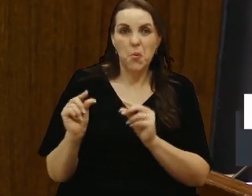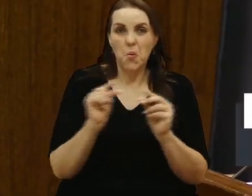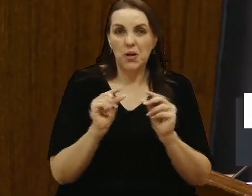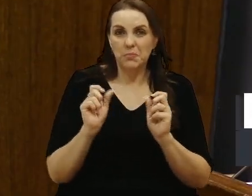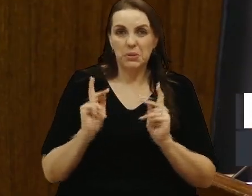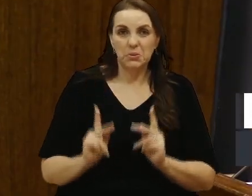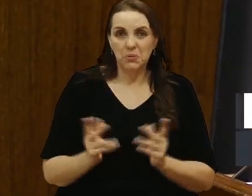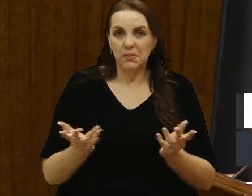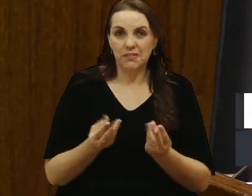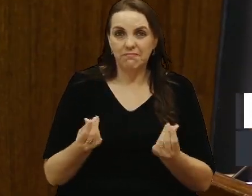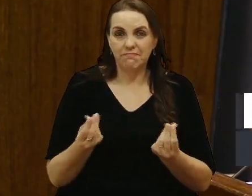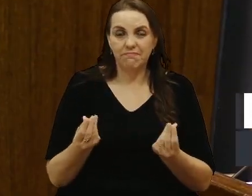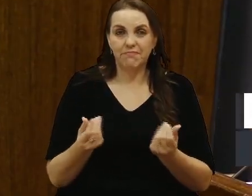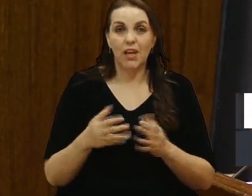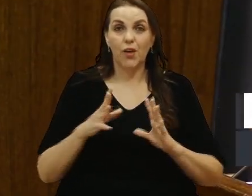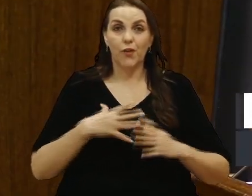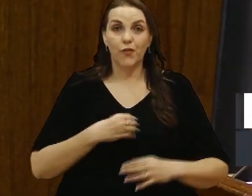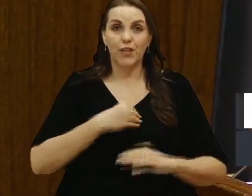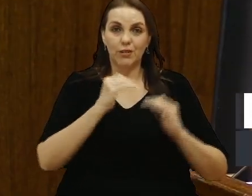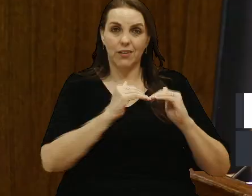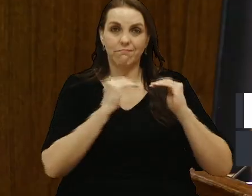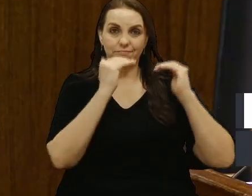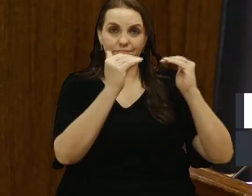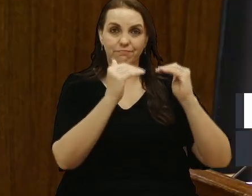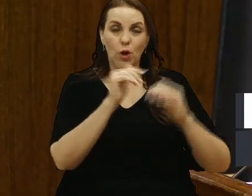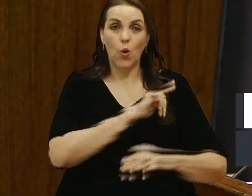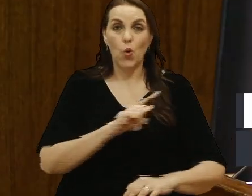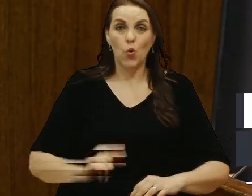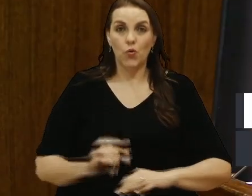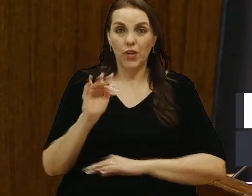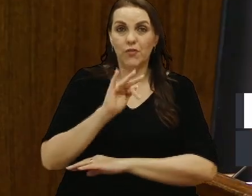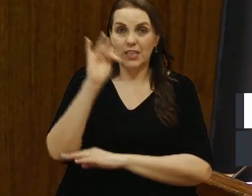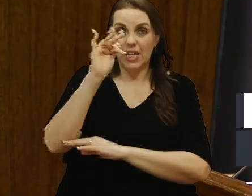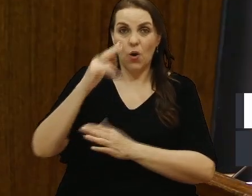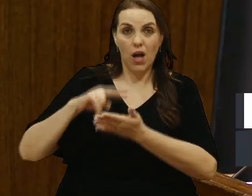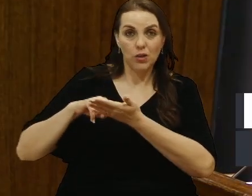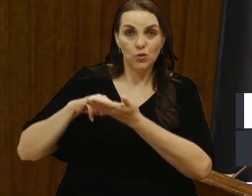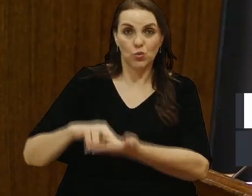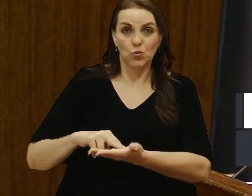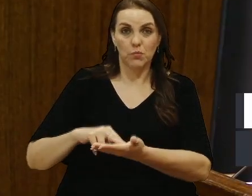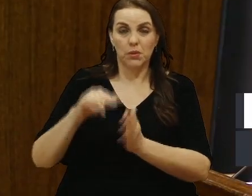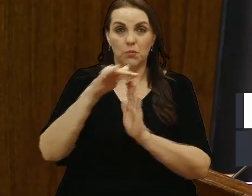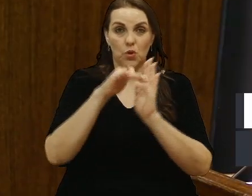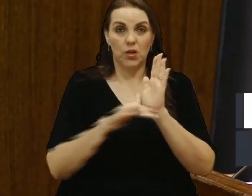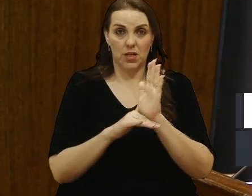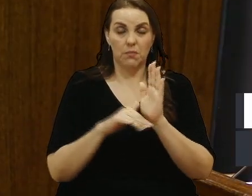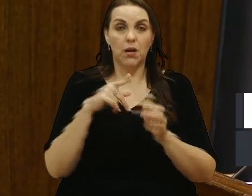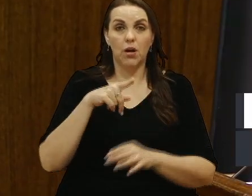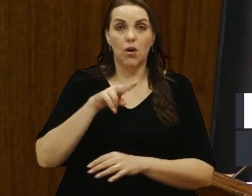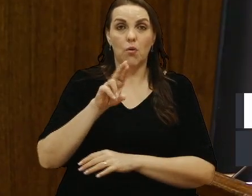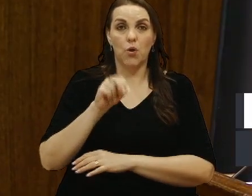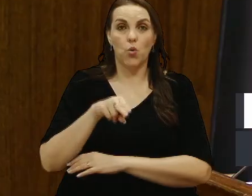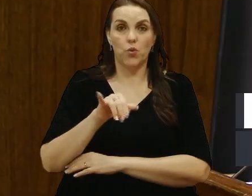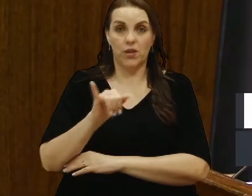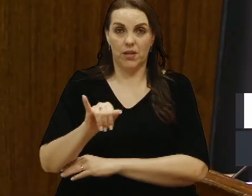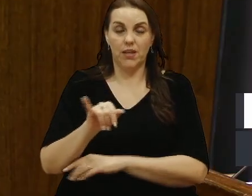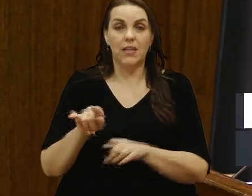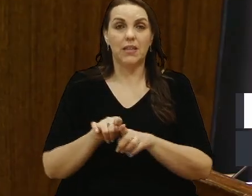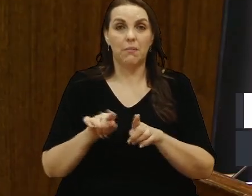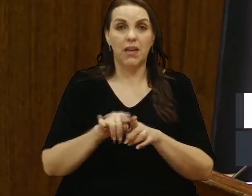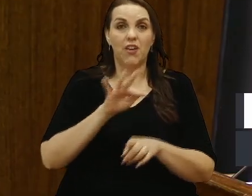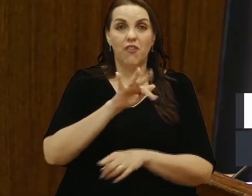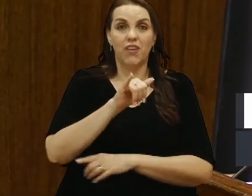elite. E quando o governo federal assume esse programa chamado ProUni, tivemos também o FIES, o